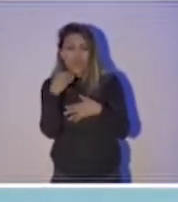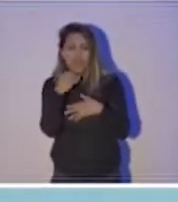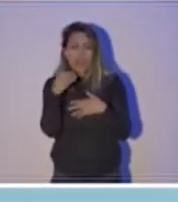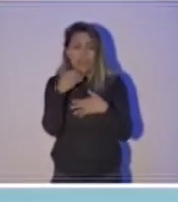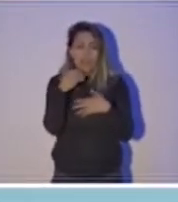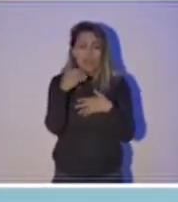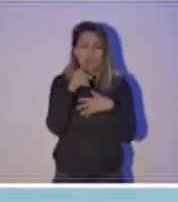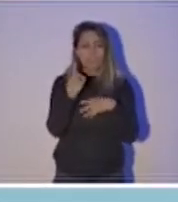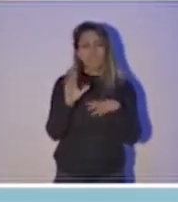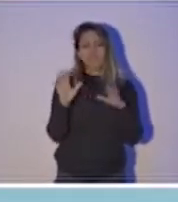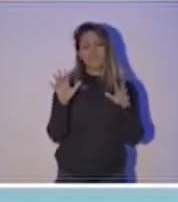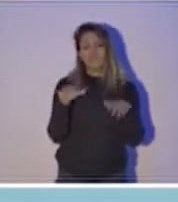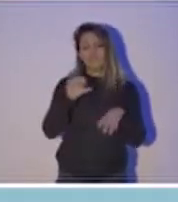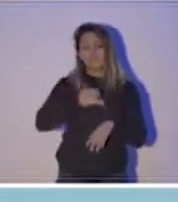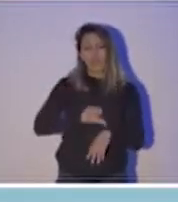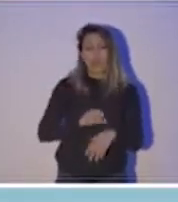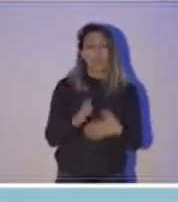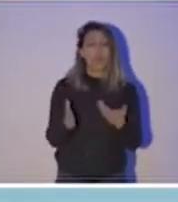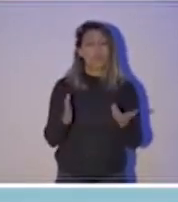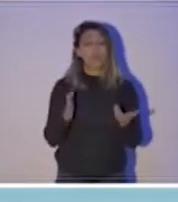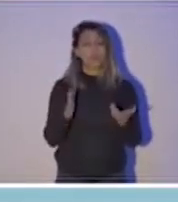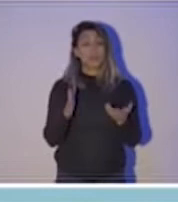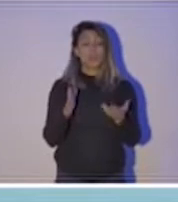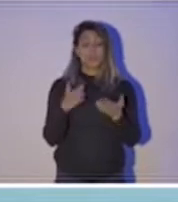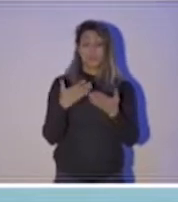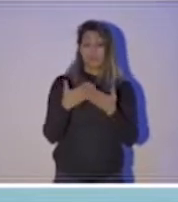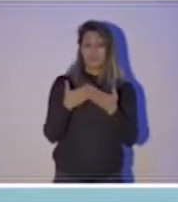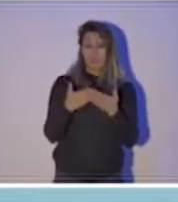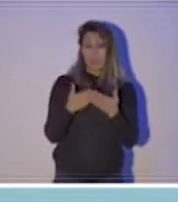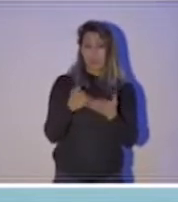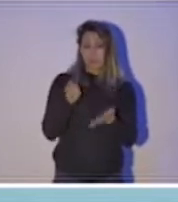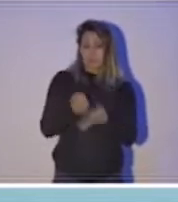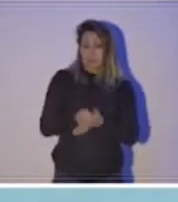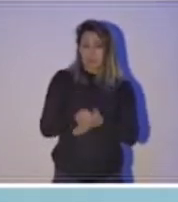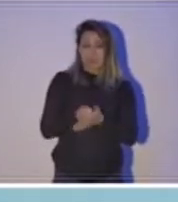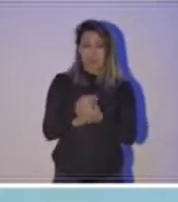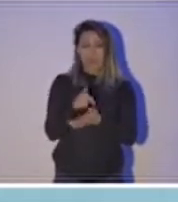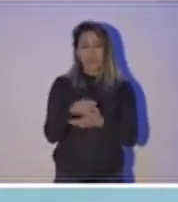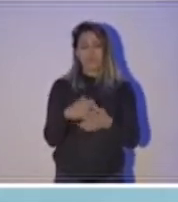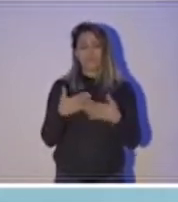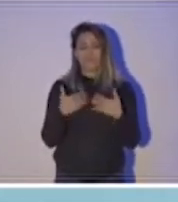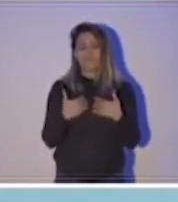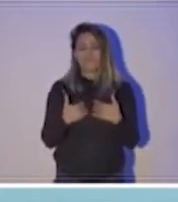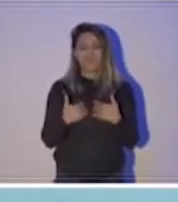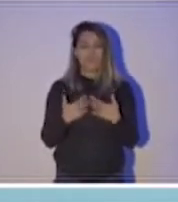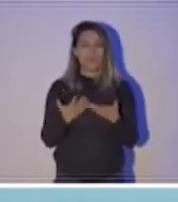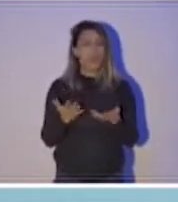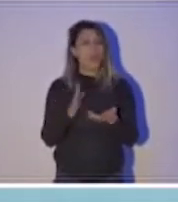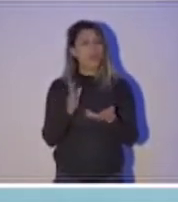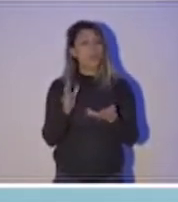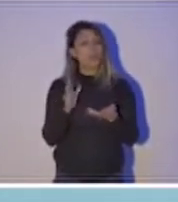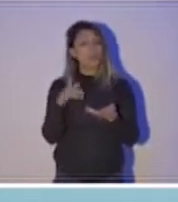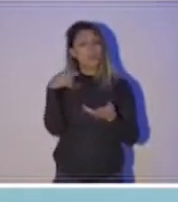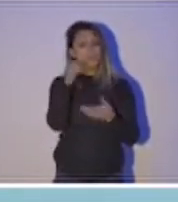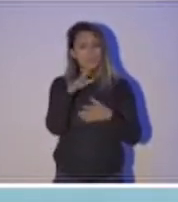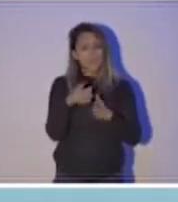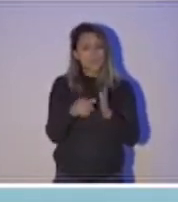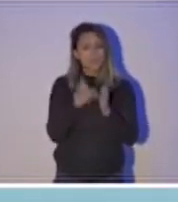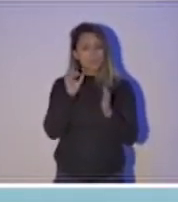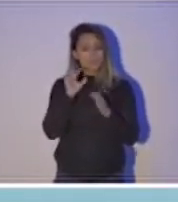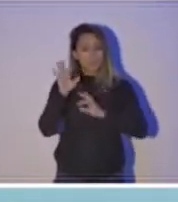demais os desencoraja. Então é importante encontrar essa medida no